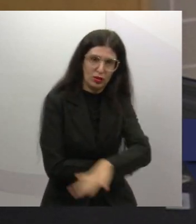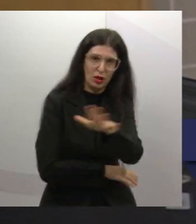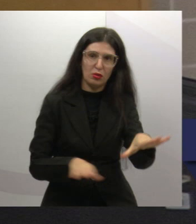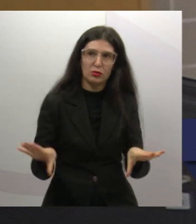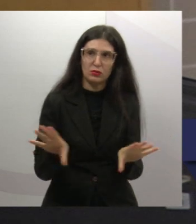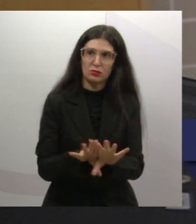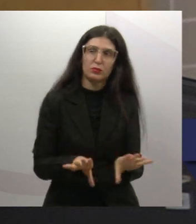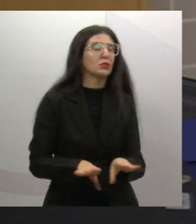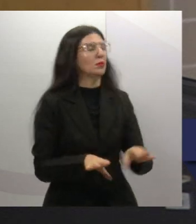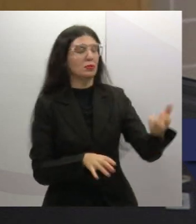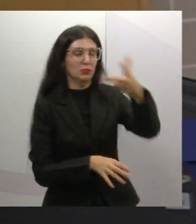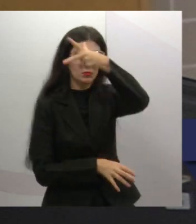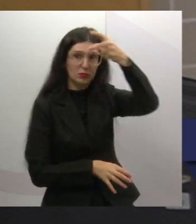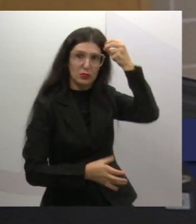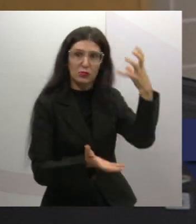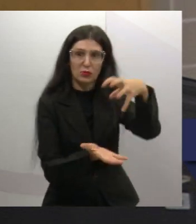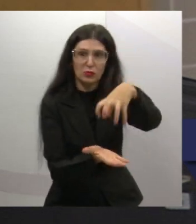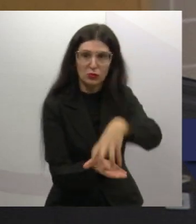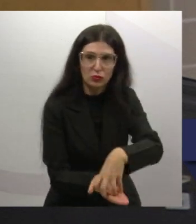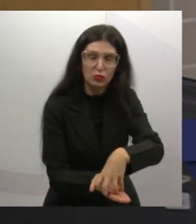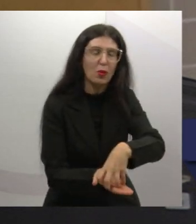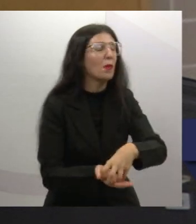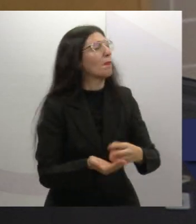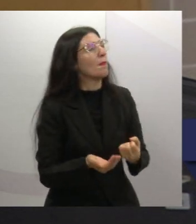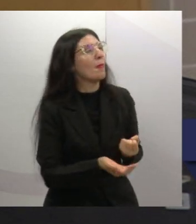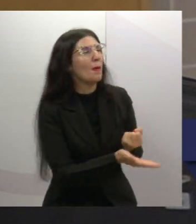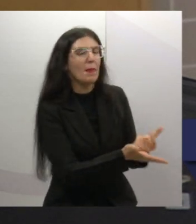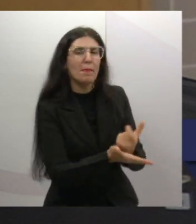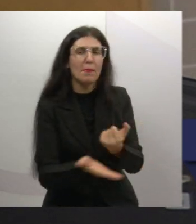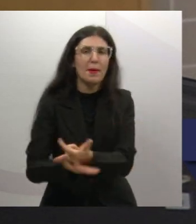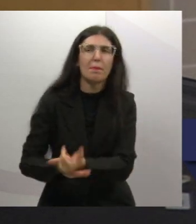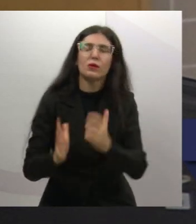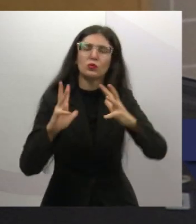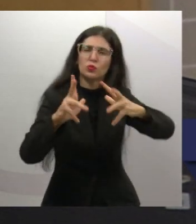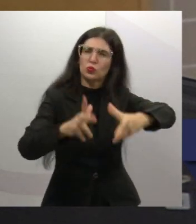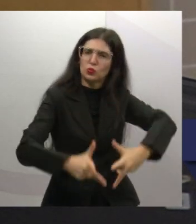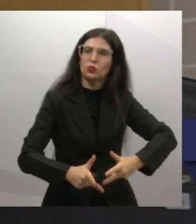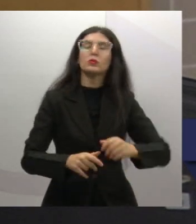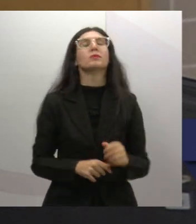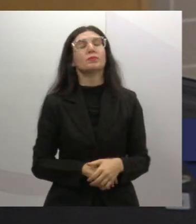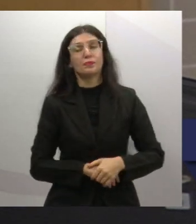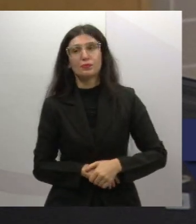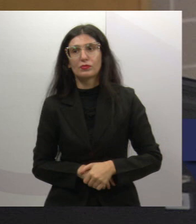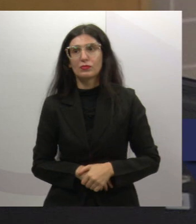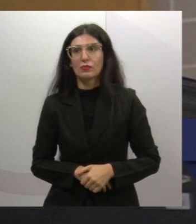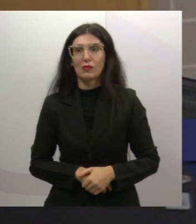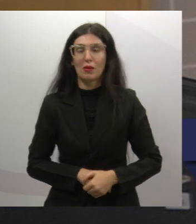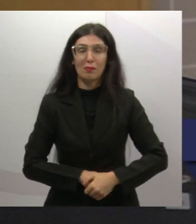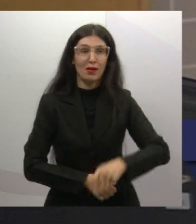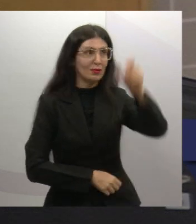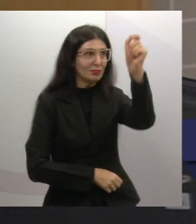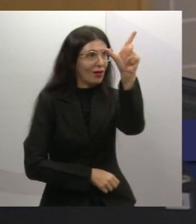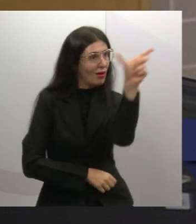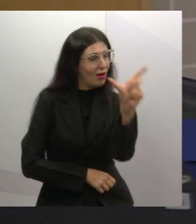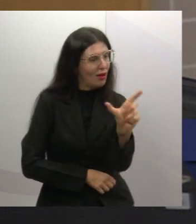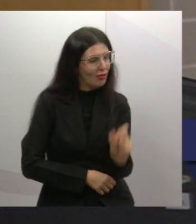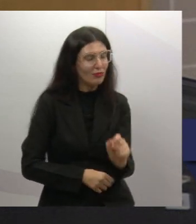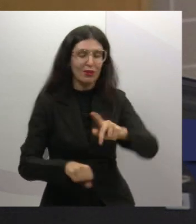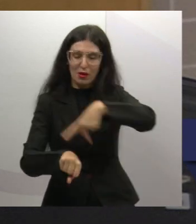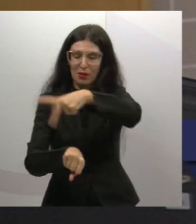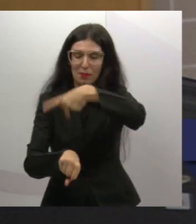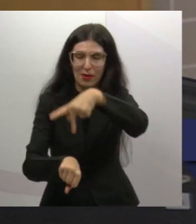que faz os devidos controles das contas públicas. Eu trago um provérbio africano que eu